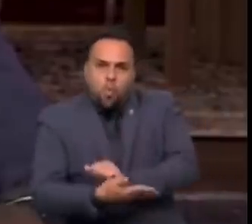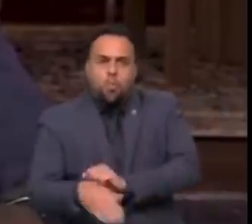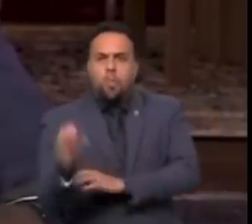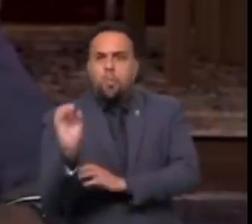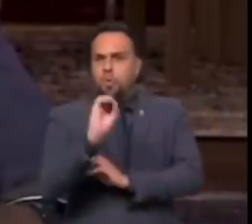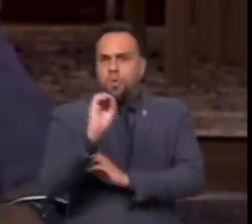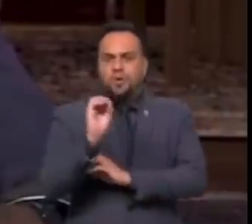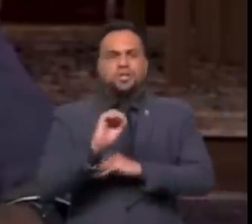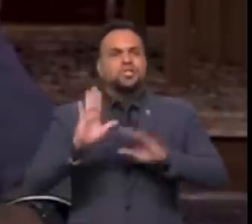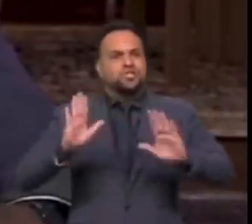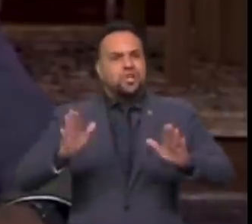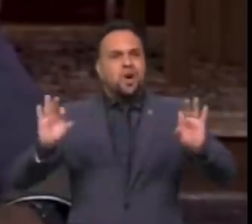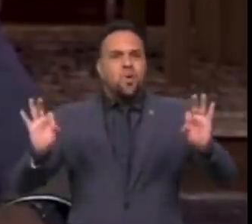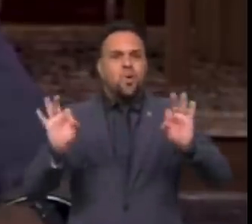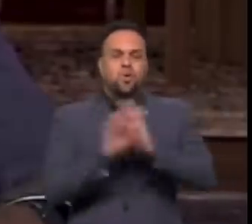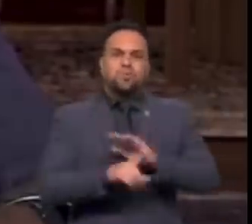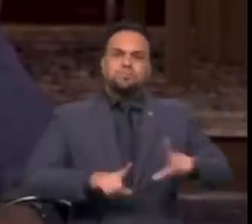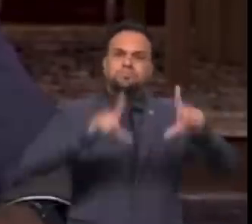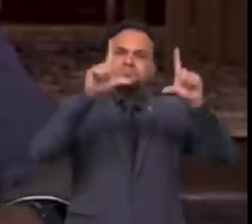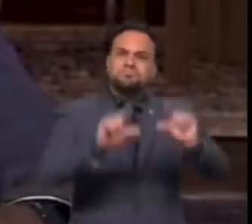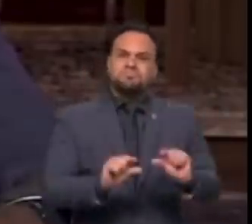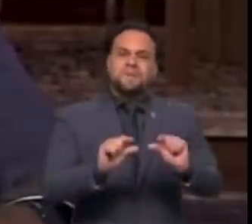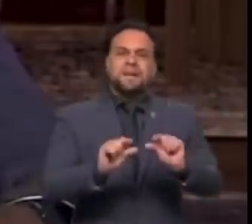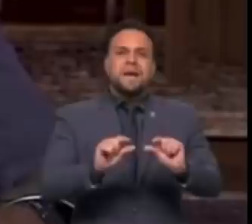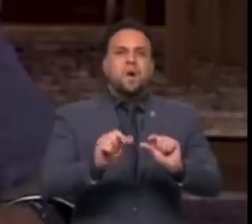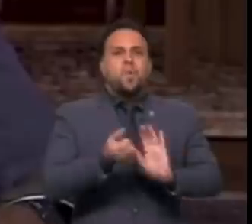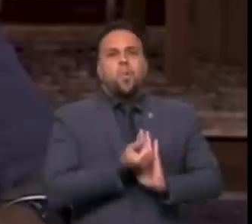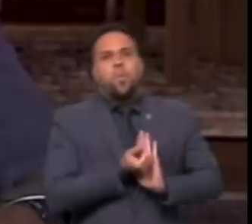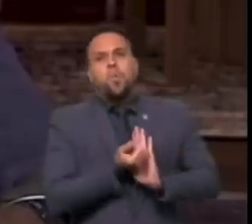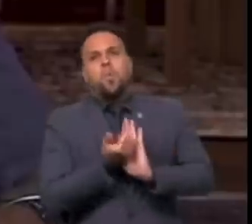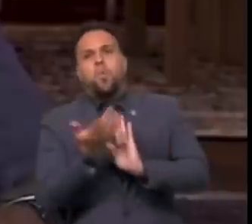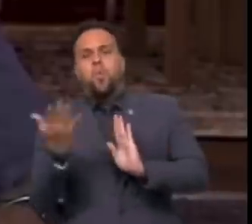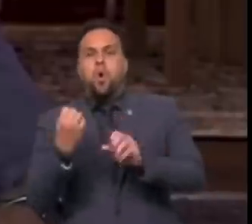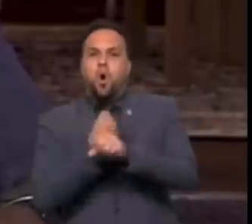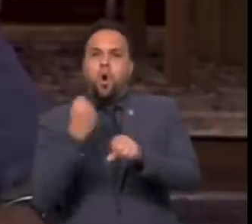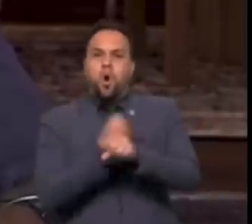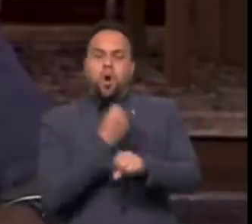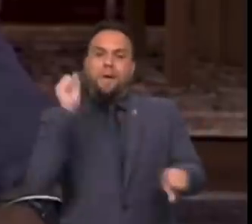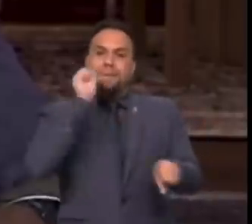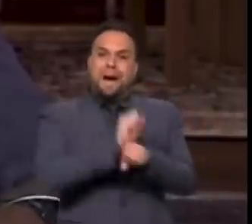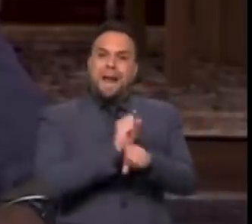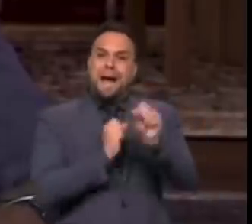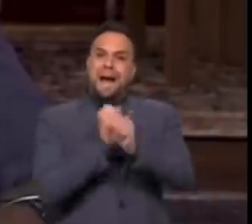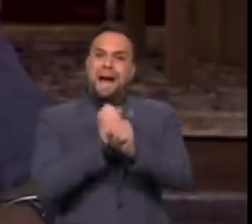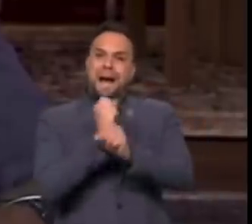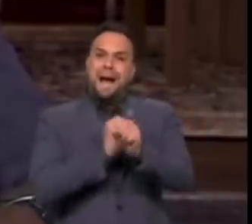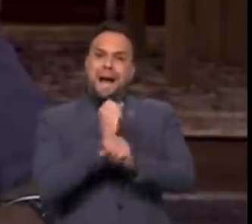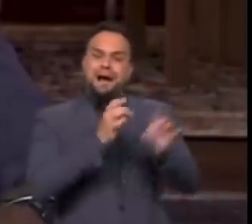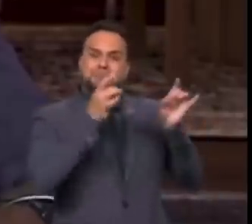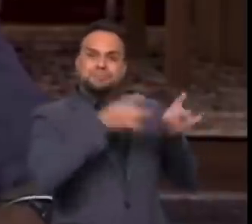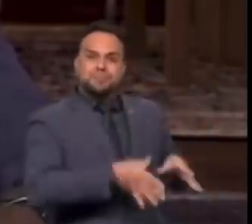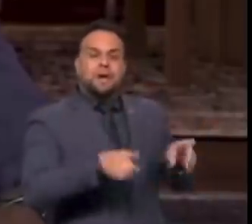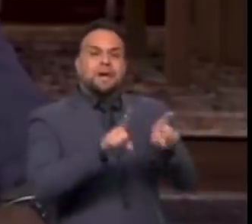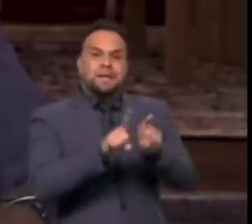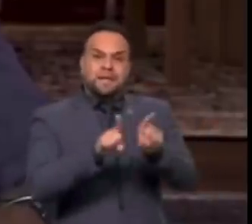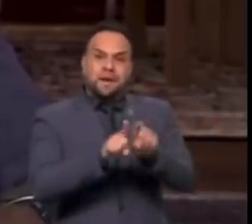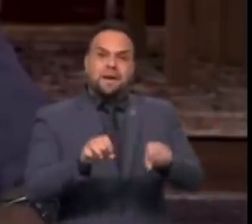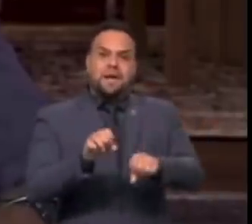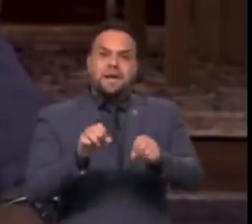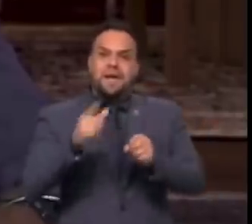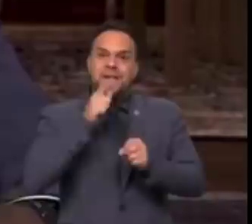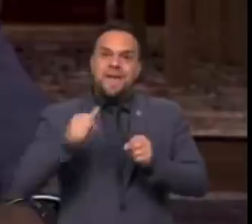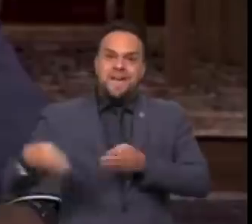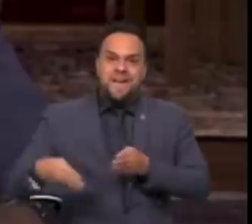sem corrupção já concluímos que o menor curso centena de obras paradas há varias a transposição